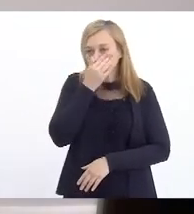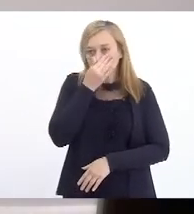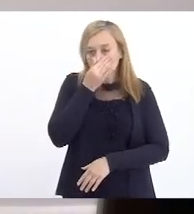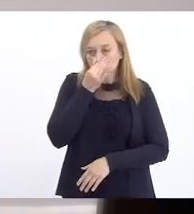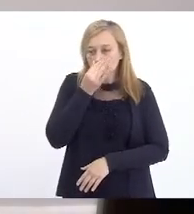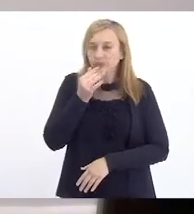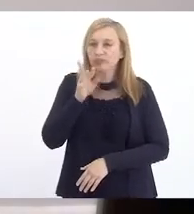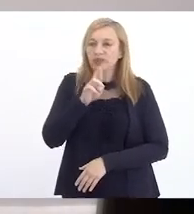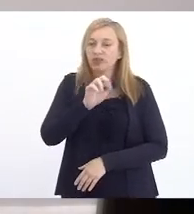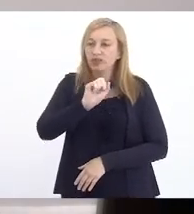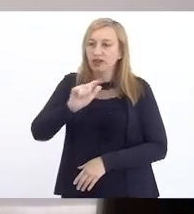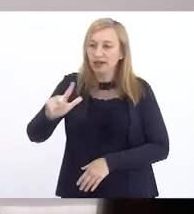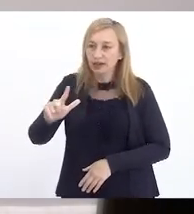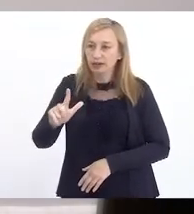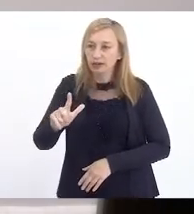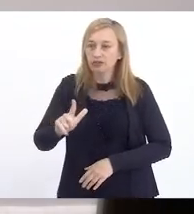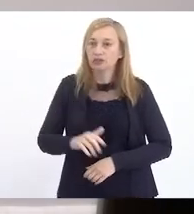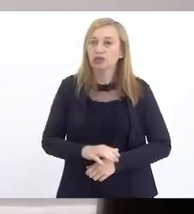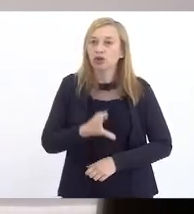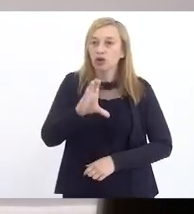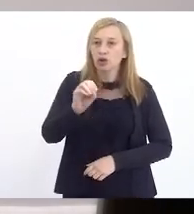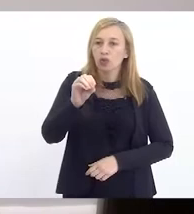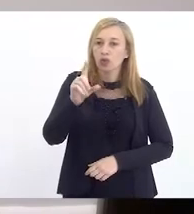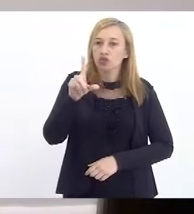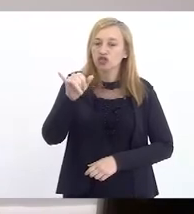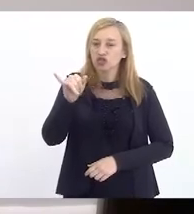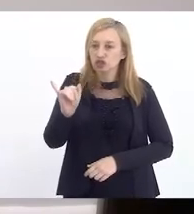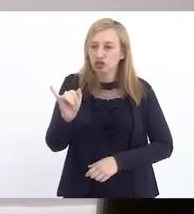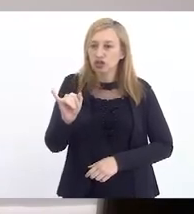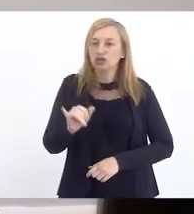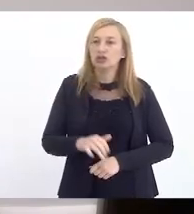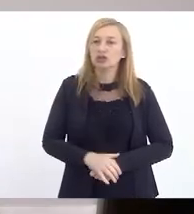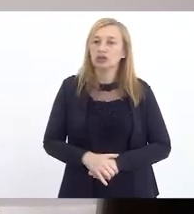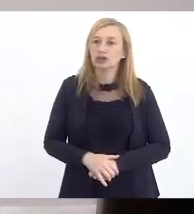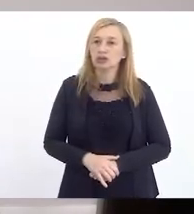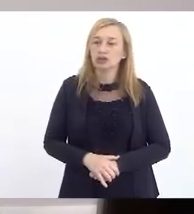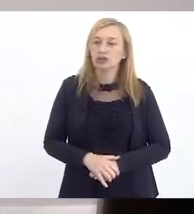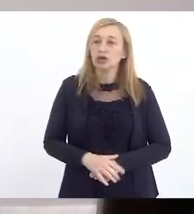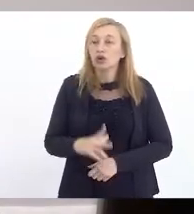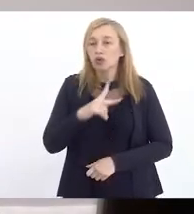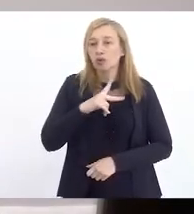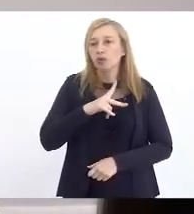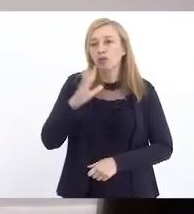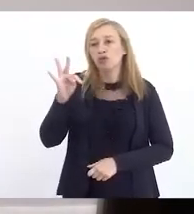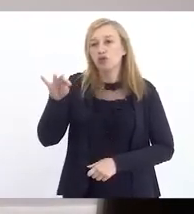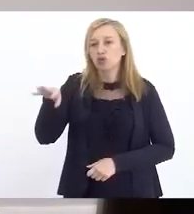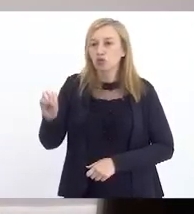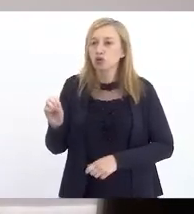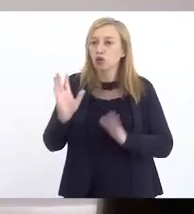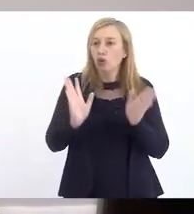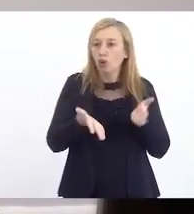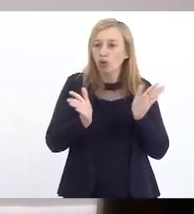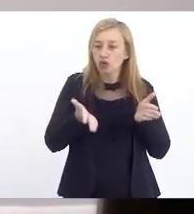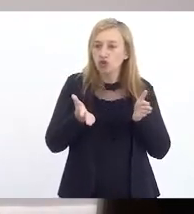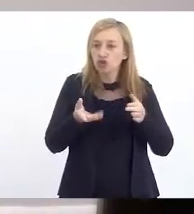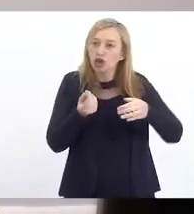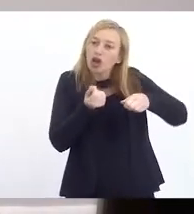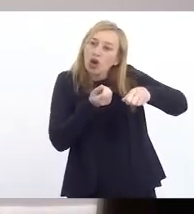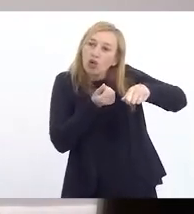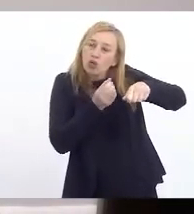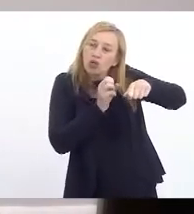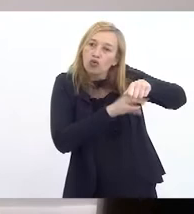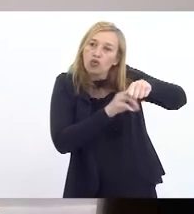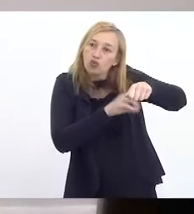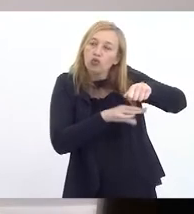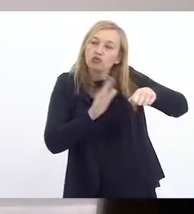o Rafael, que é da CODIM. O próprio Fundes hoje é um fundo